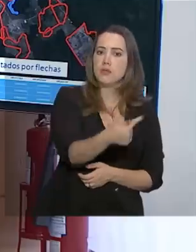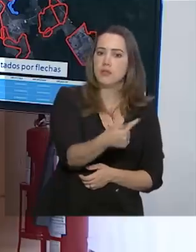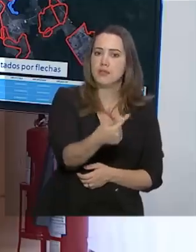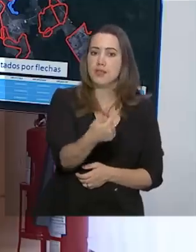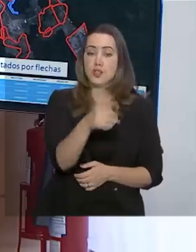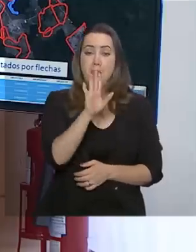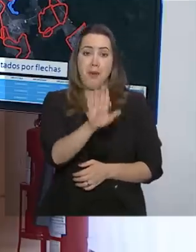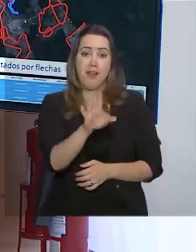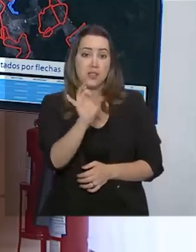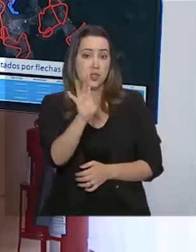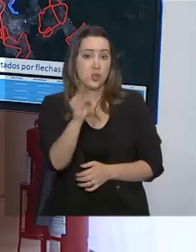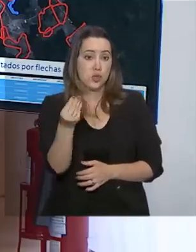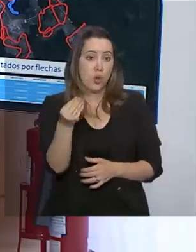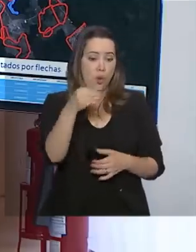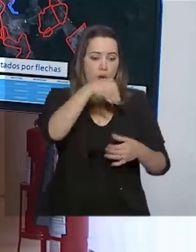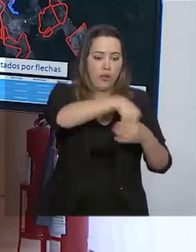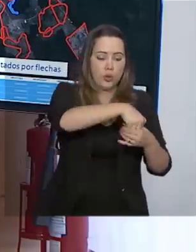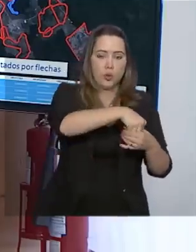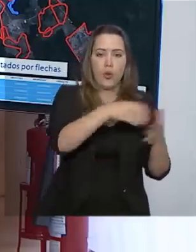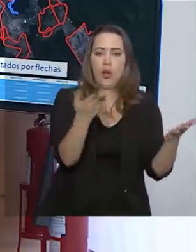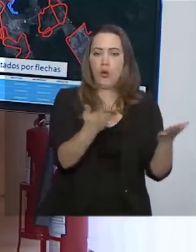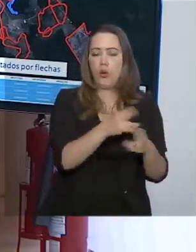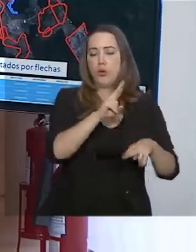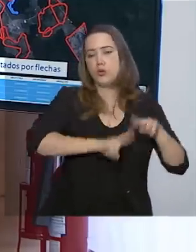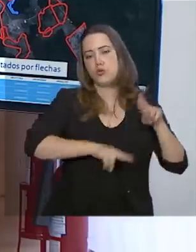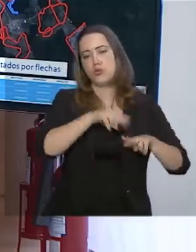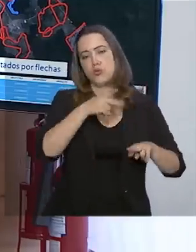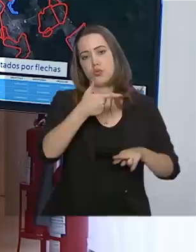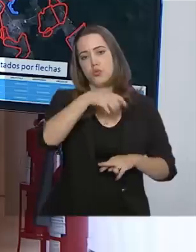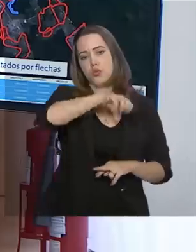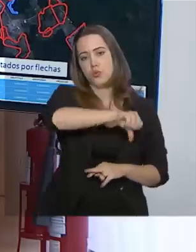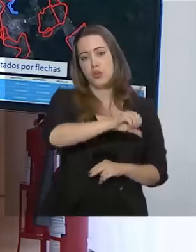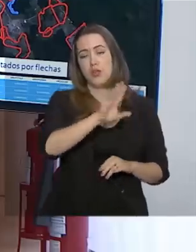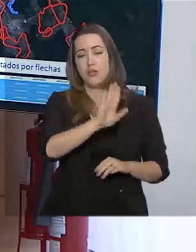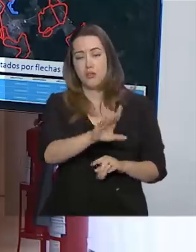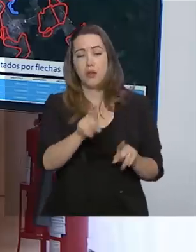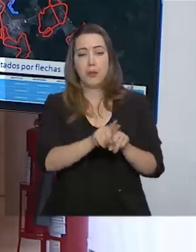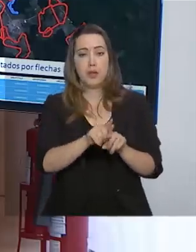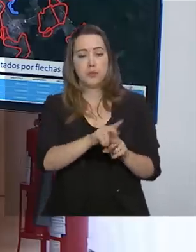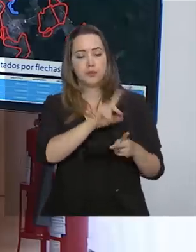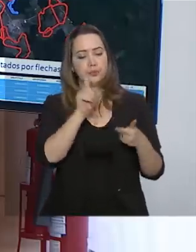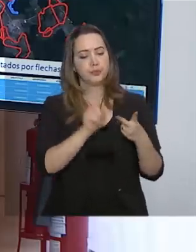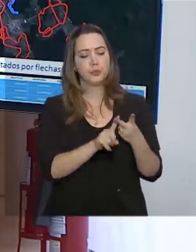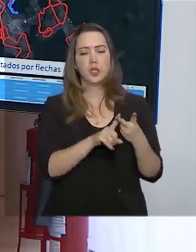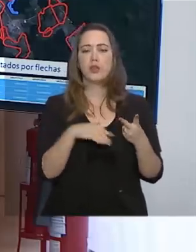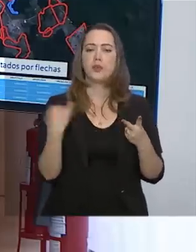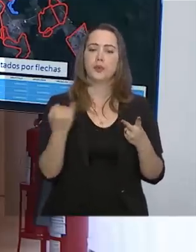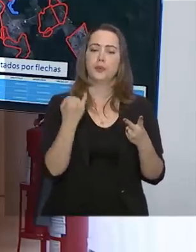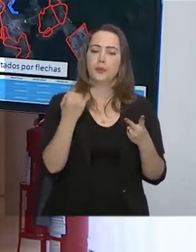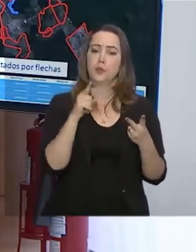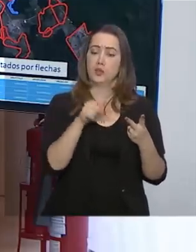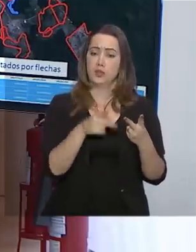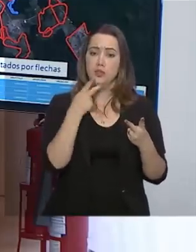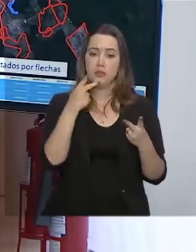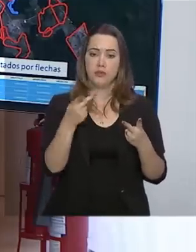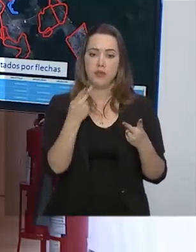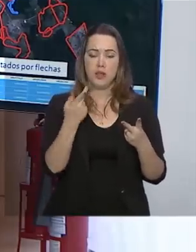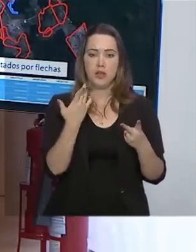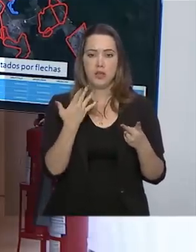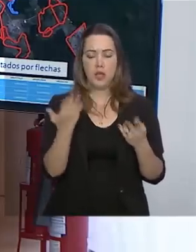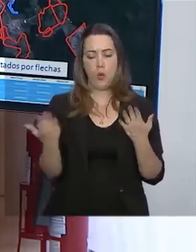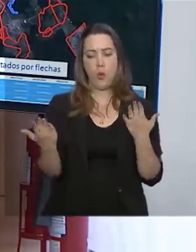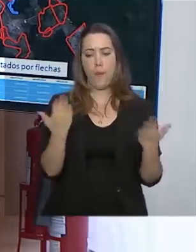junho de 1911 e um segundo ponto que são sobreposições diárias